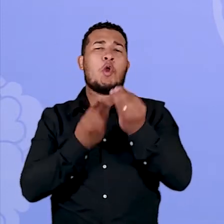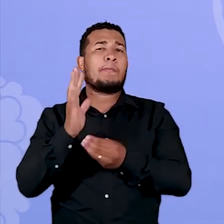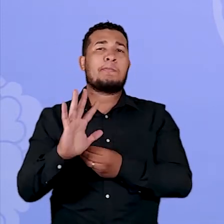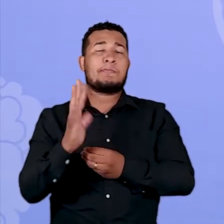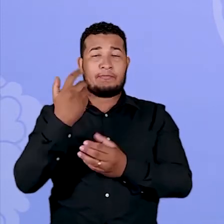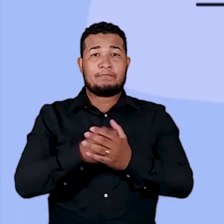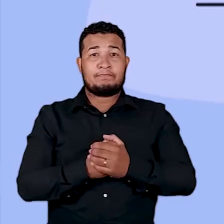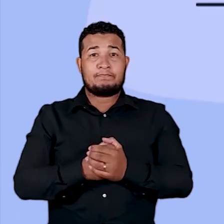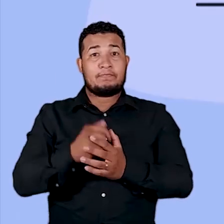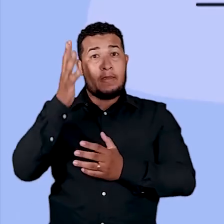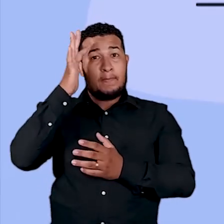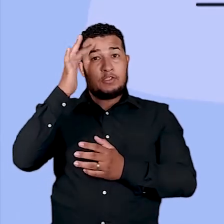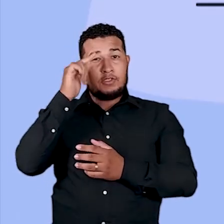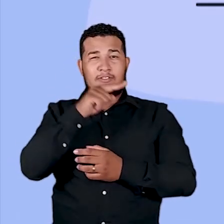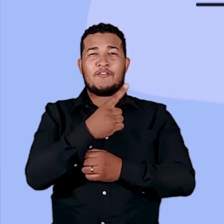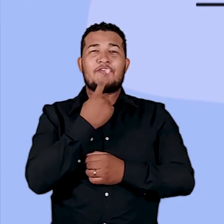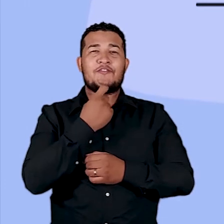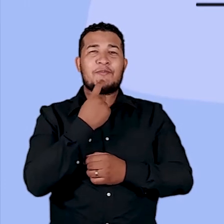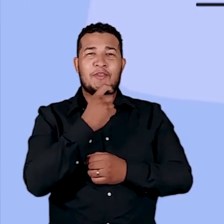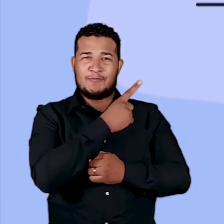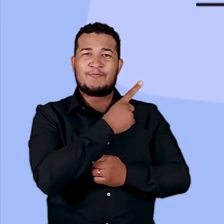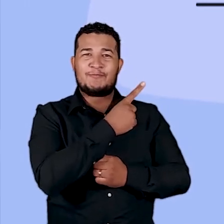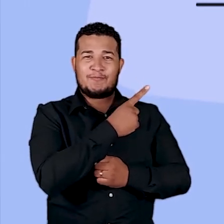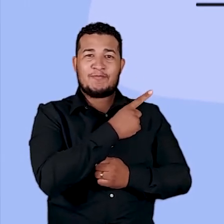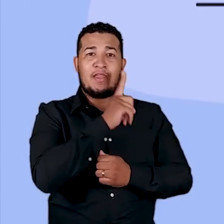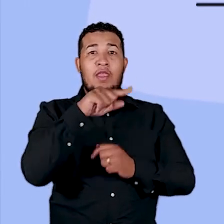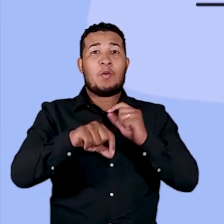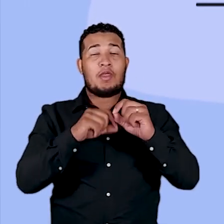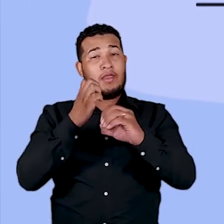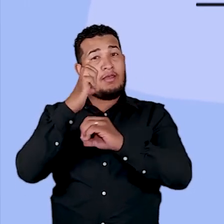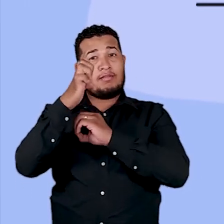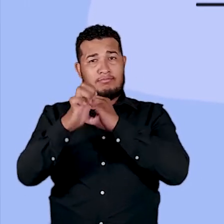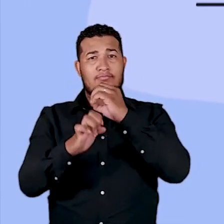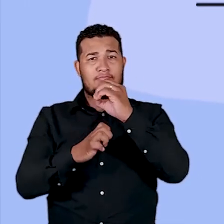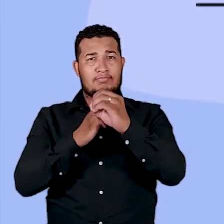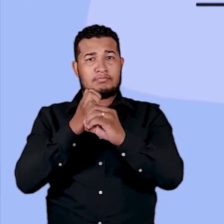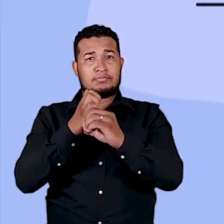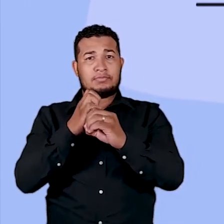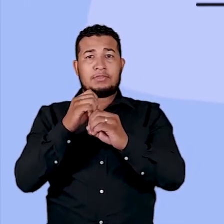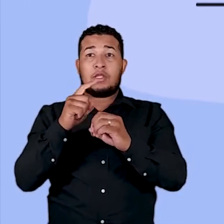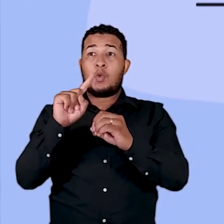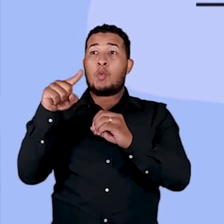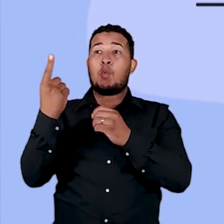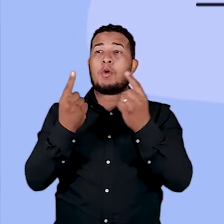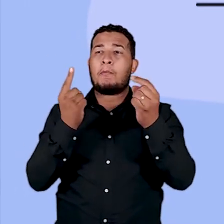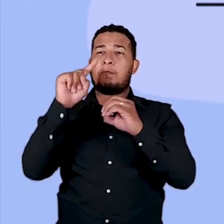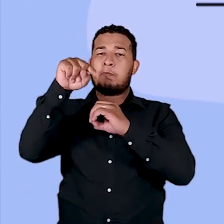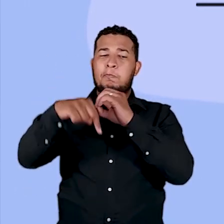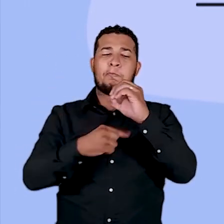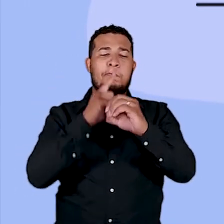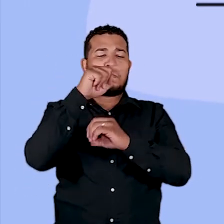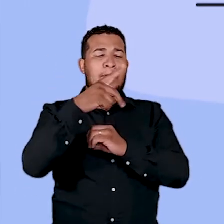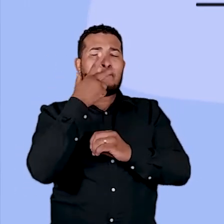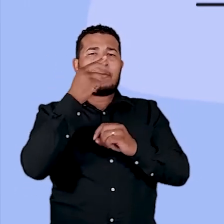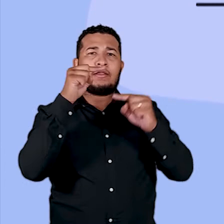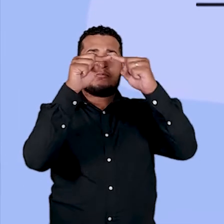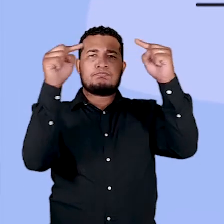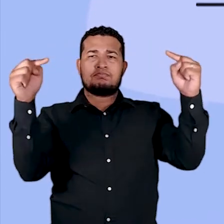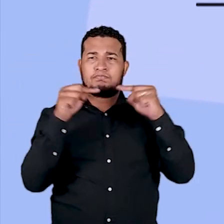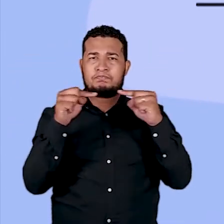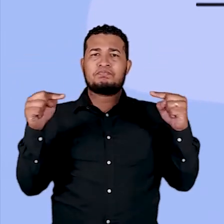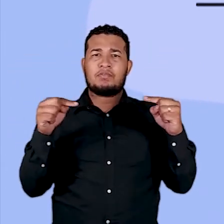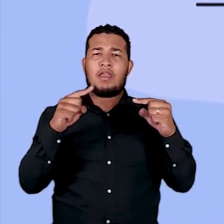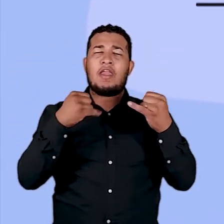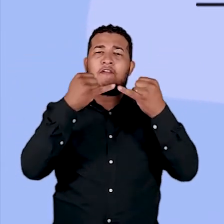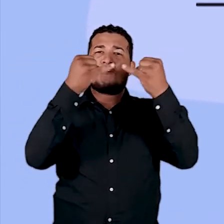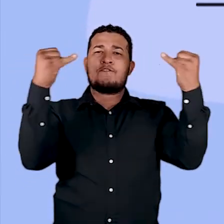essa transição. Vamos imaginar que esses pontinhos vermelhos aí sejam os nossos elétrons e essas duas linhas aí sejam um fio, um condutor, um